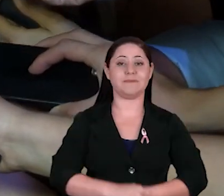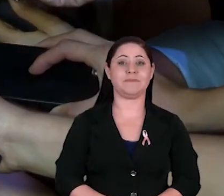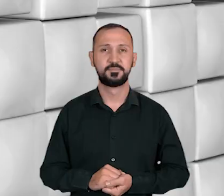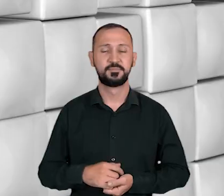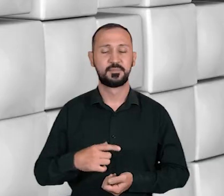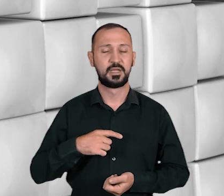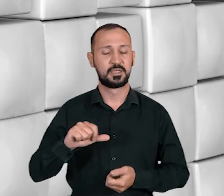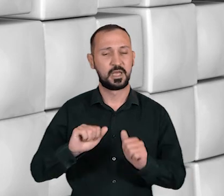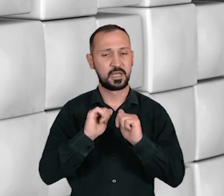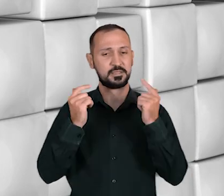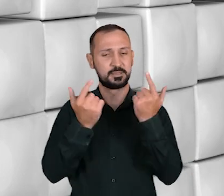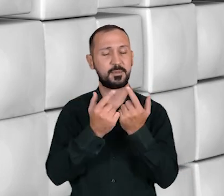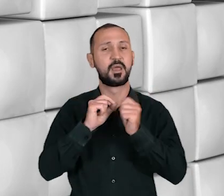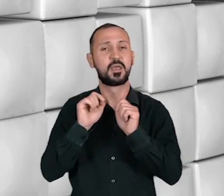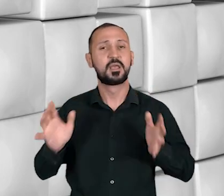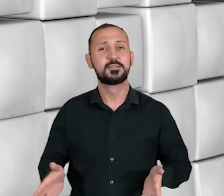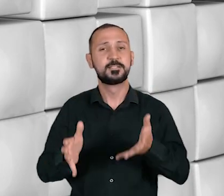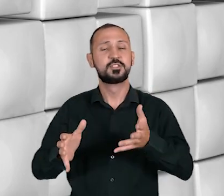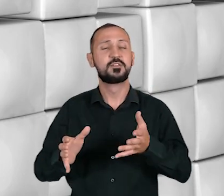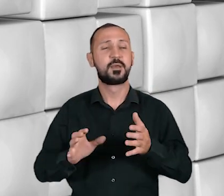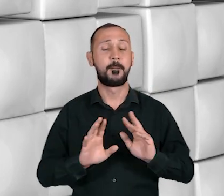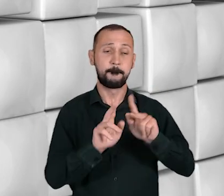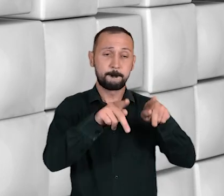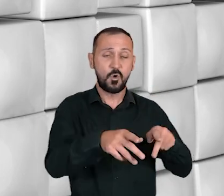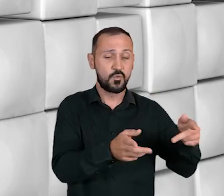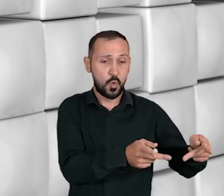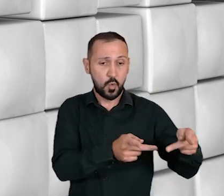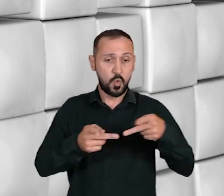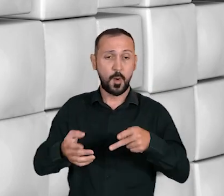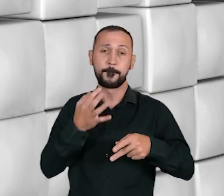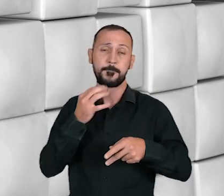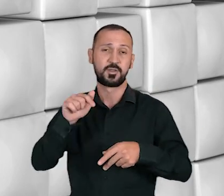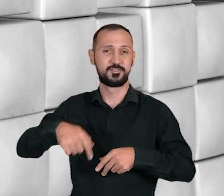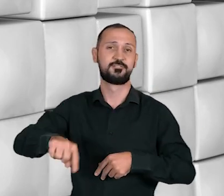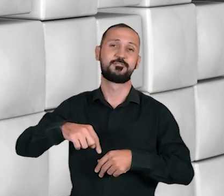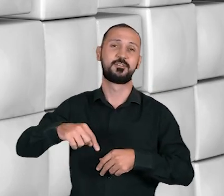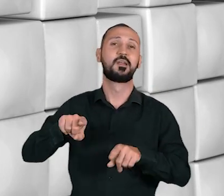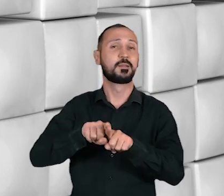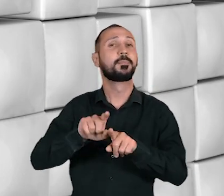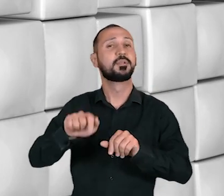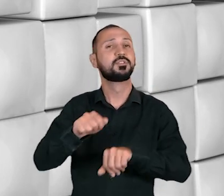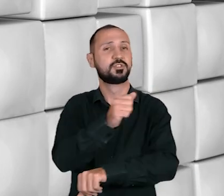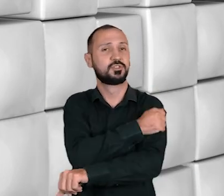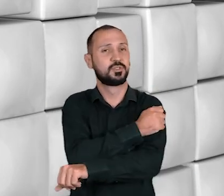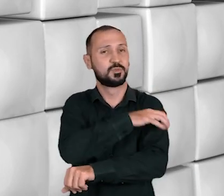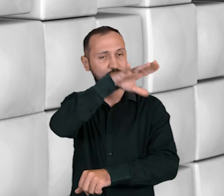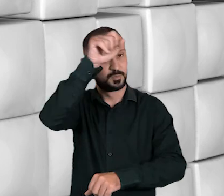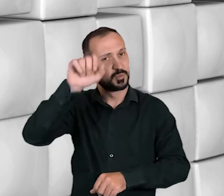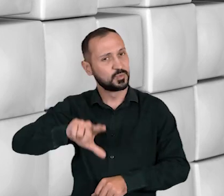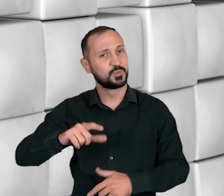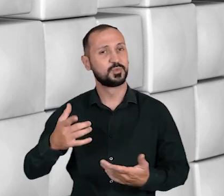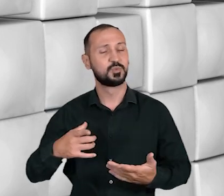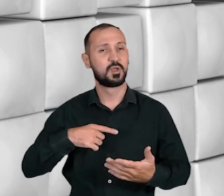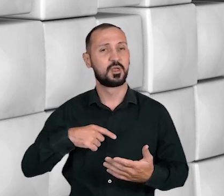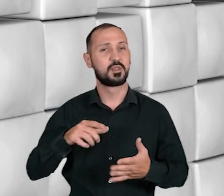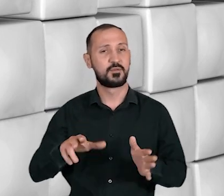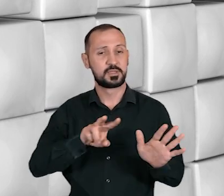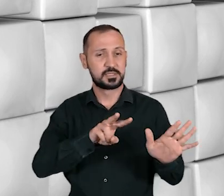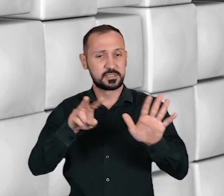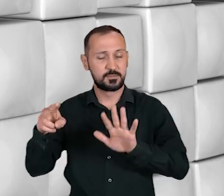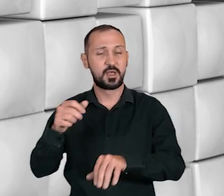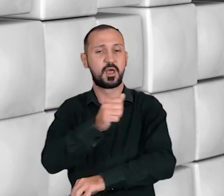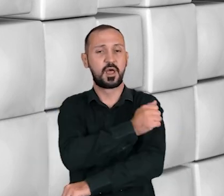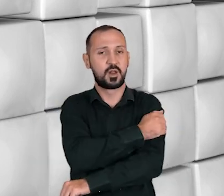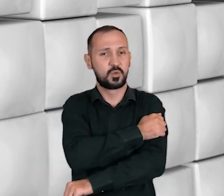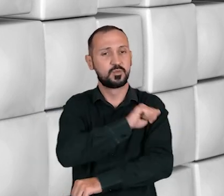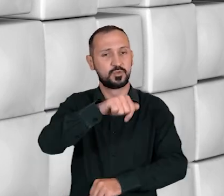especial. A Casa de Leis incentiva a visita pela população à Assembleia, inclusive a de estudantes sul-mato-grossenses.